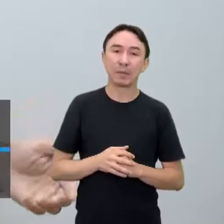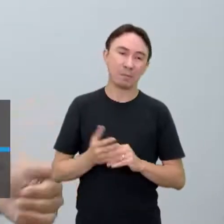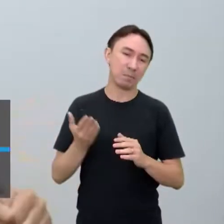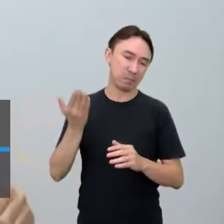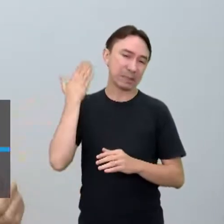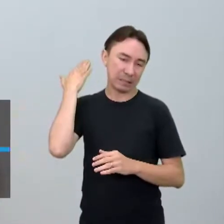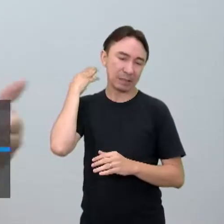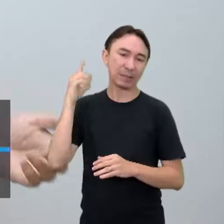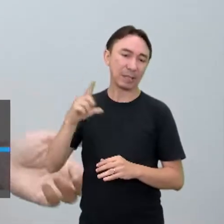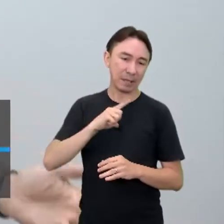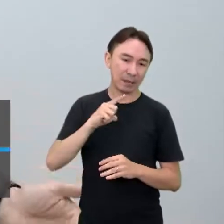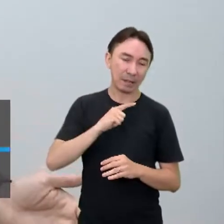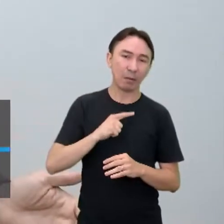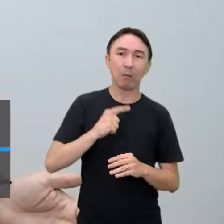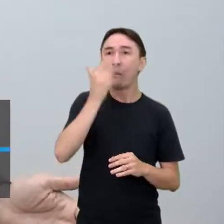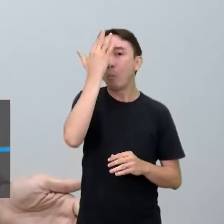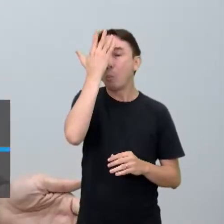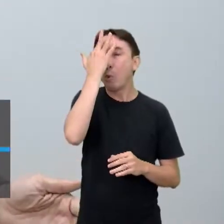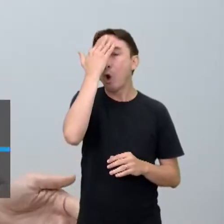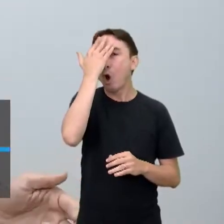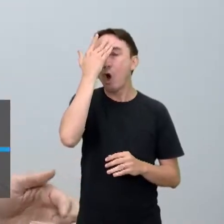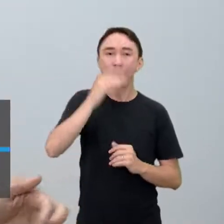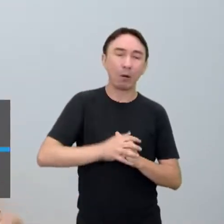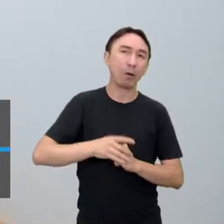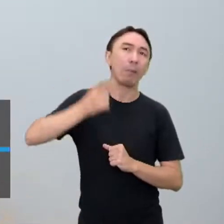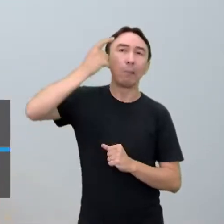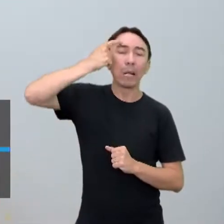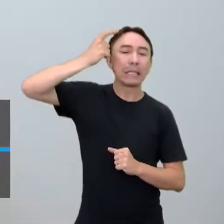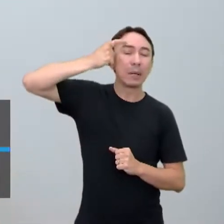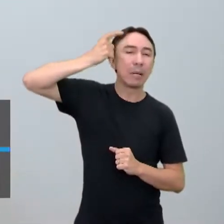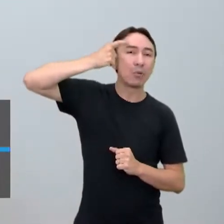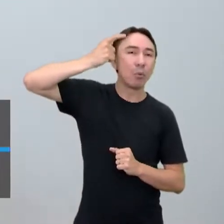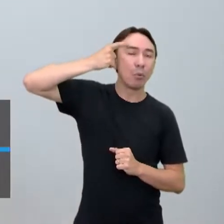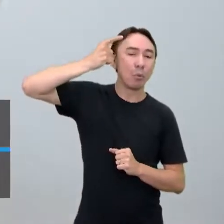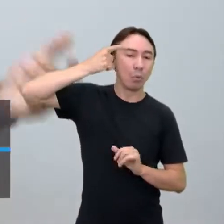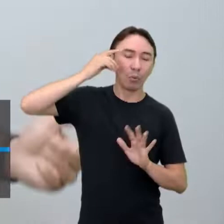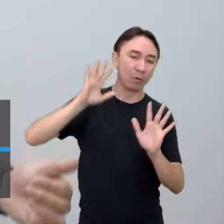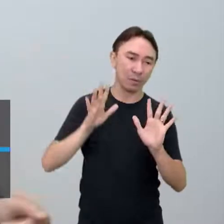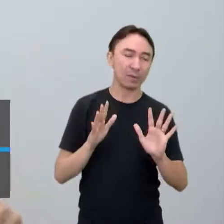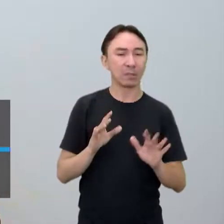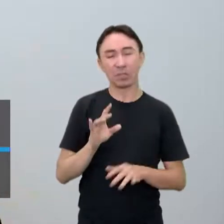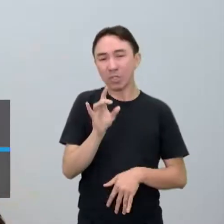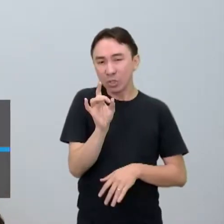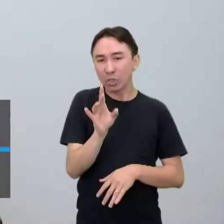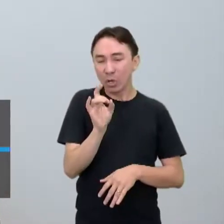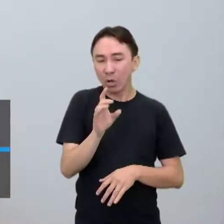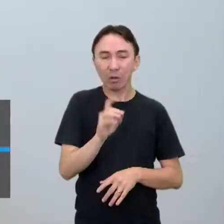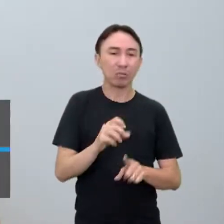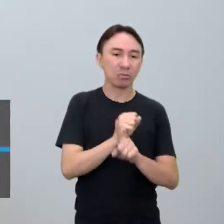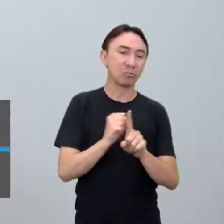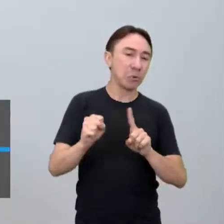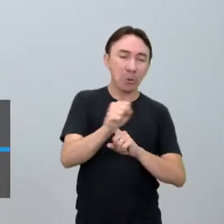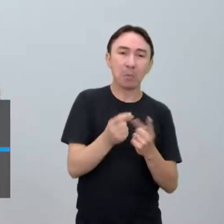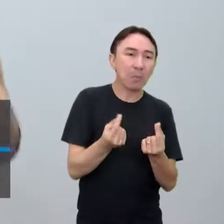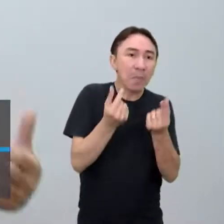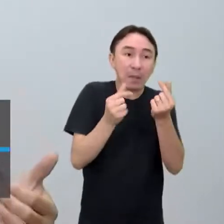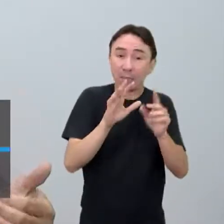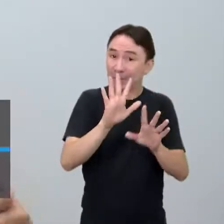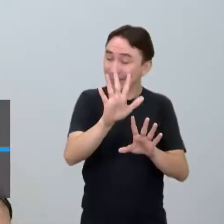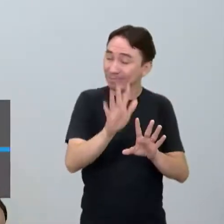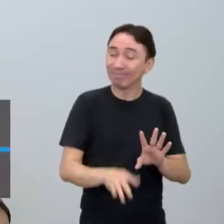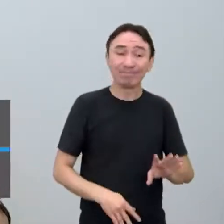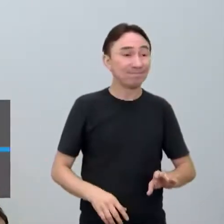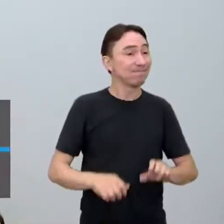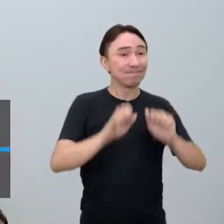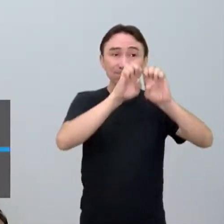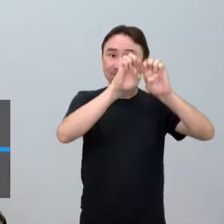muitos autores ela não é só socioeconômica, ela é também muito mais estrutural, neoliberal, foi ganhando